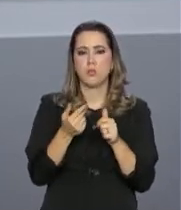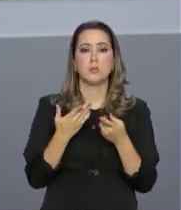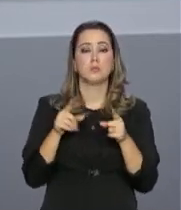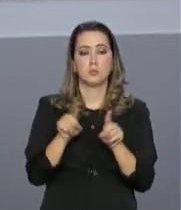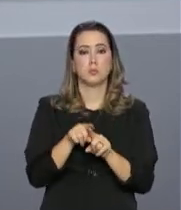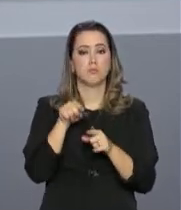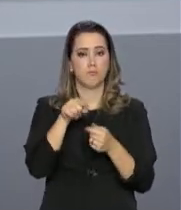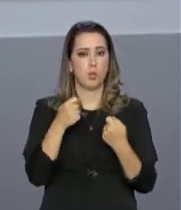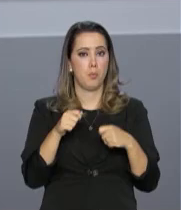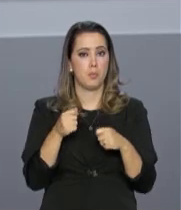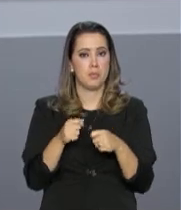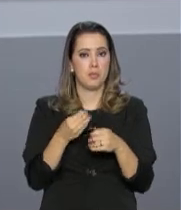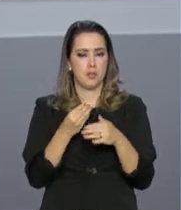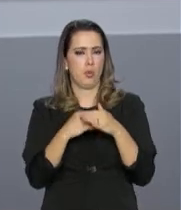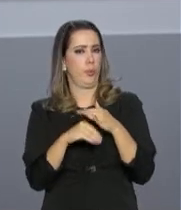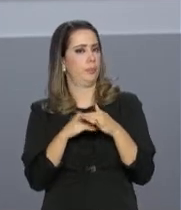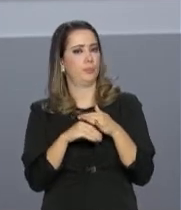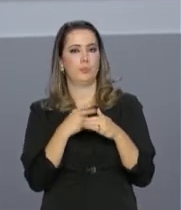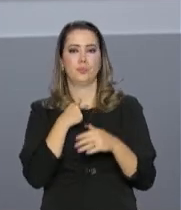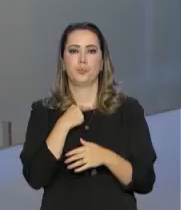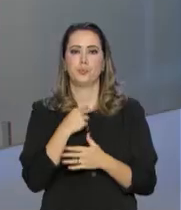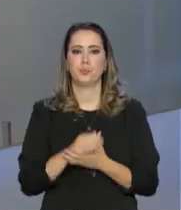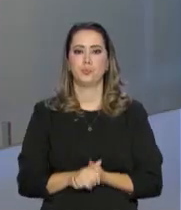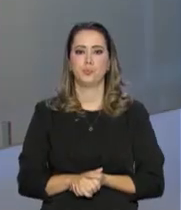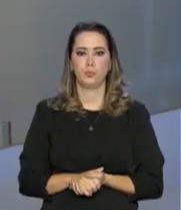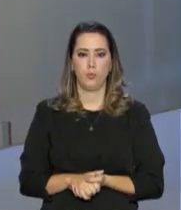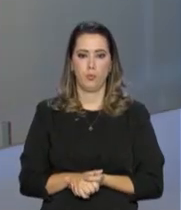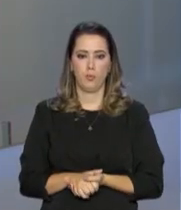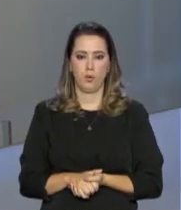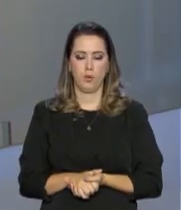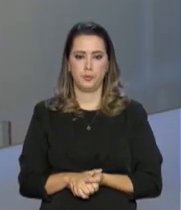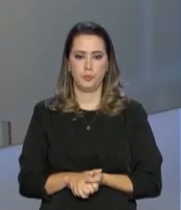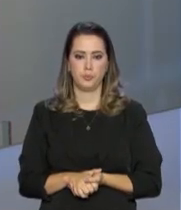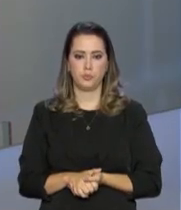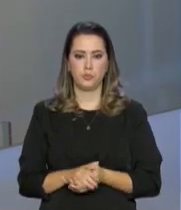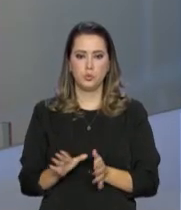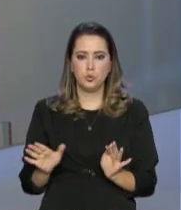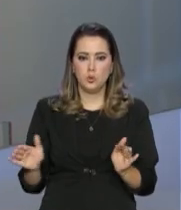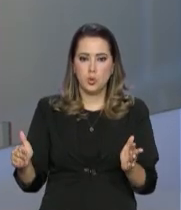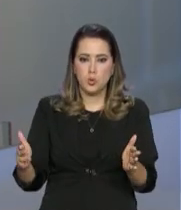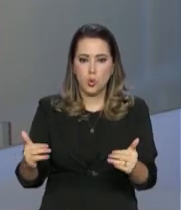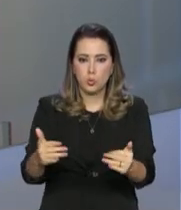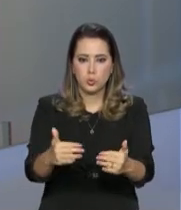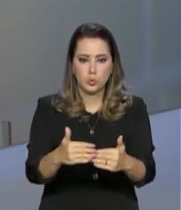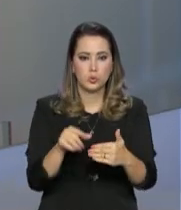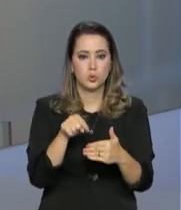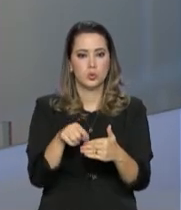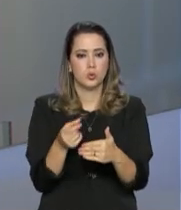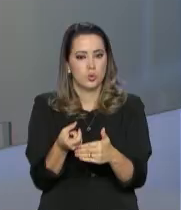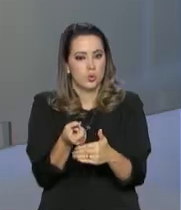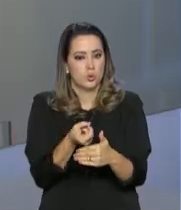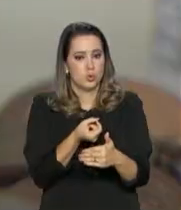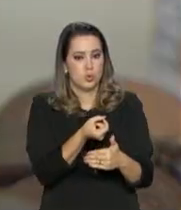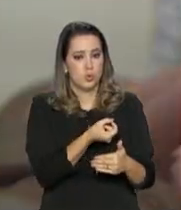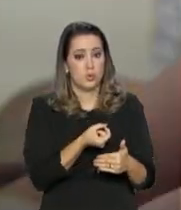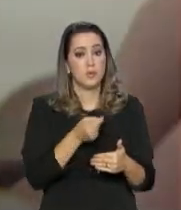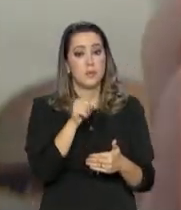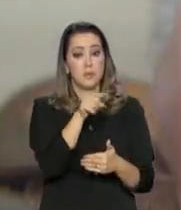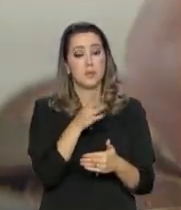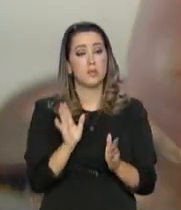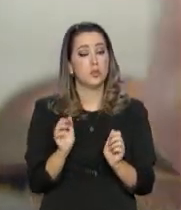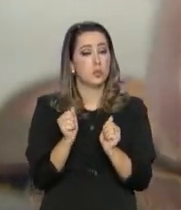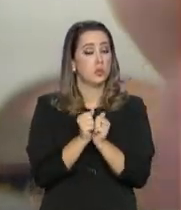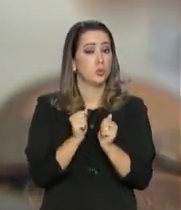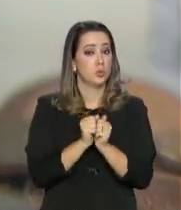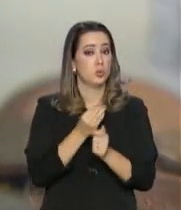deixar esse tesouro guardado em casa e juntar moedas faz parte da vida de santiago ele se lembra